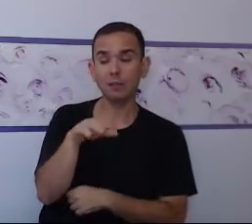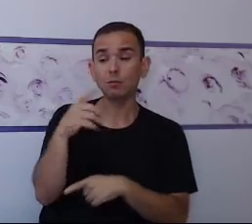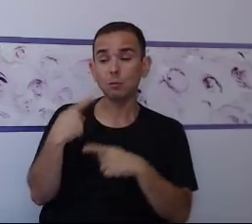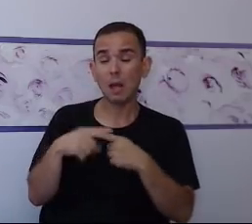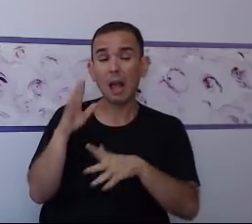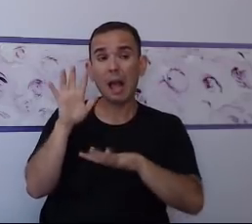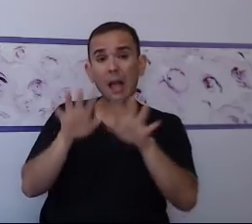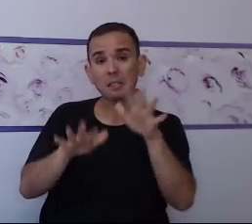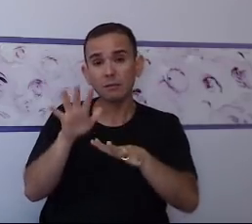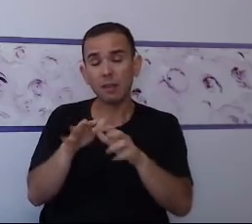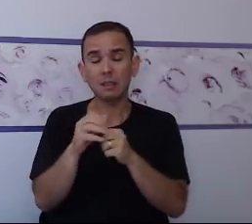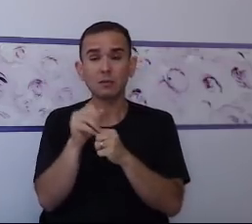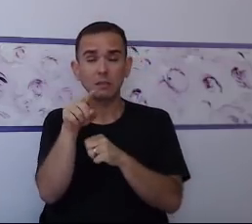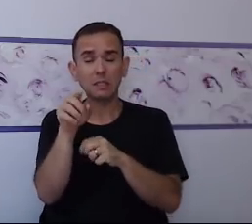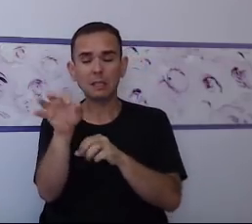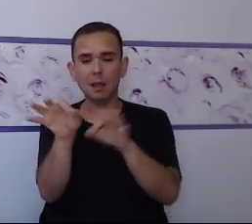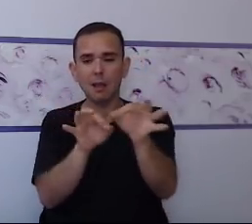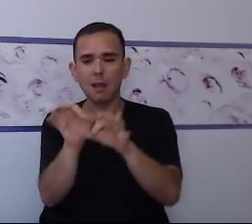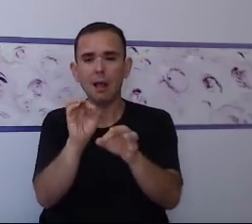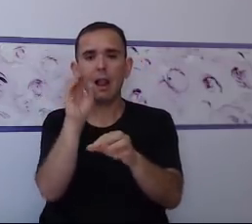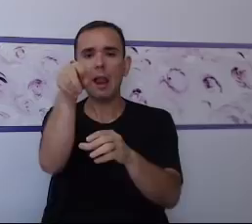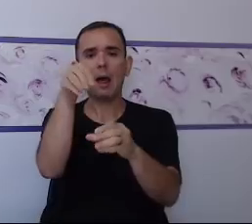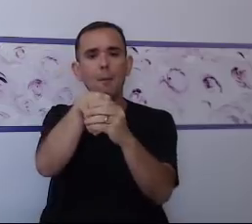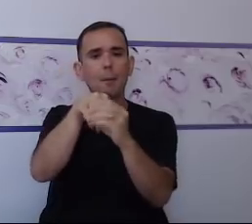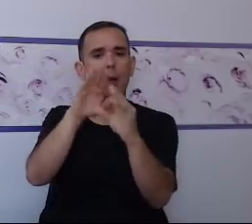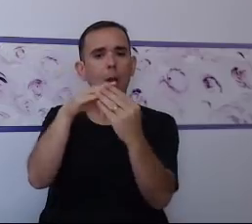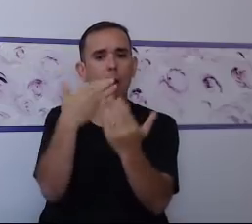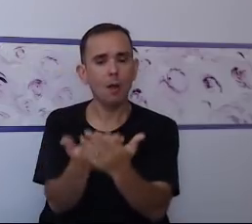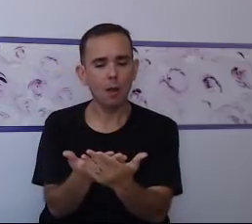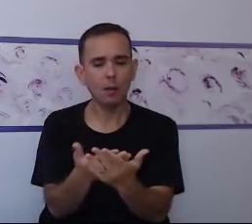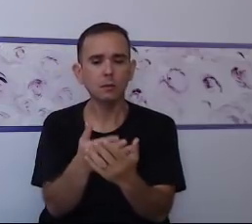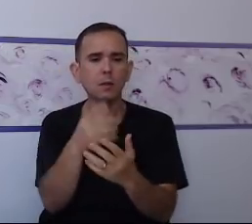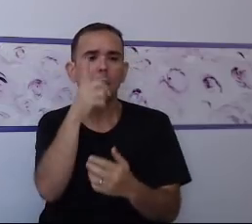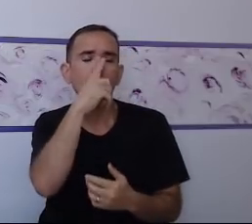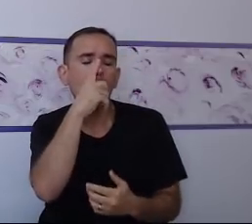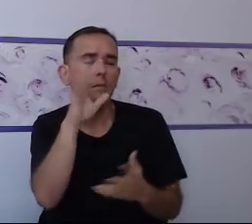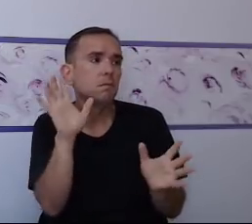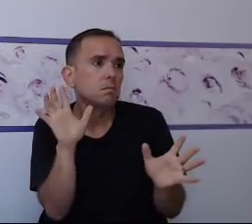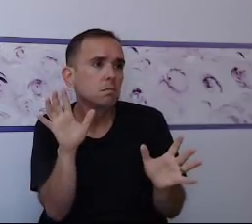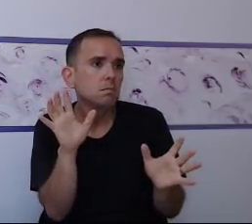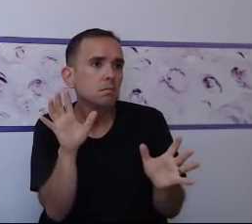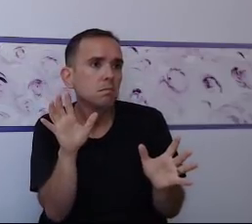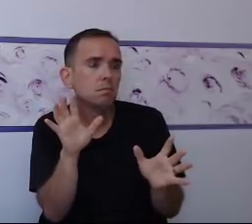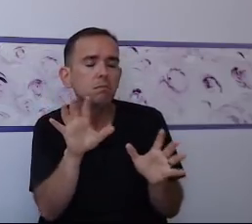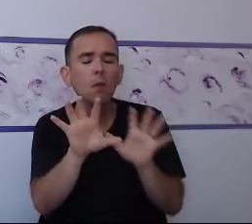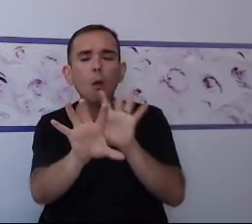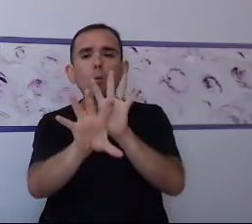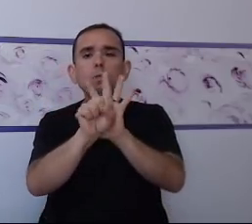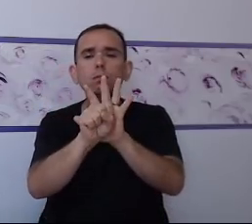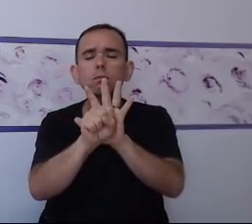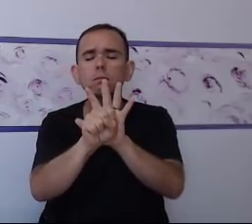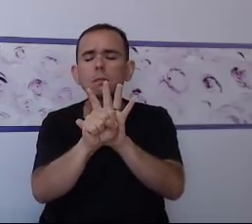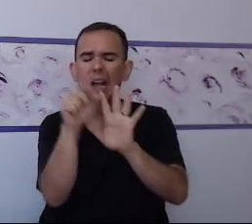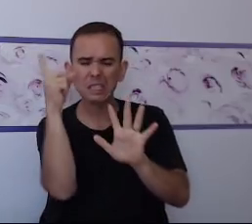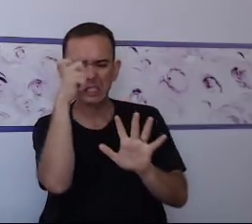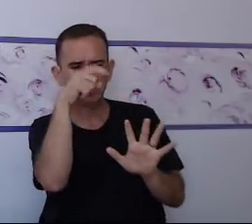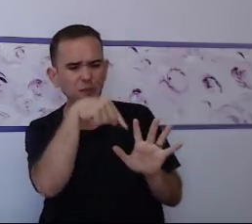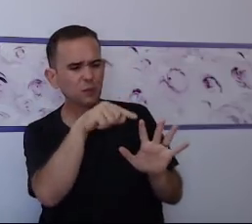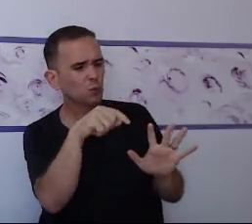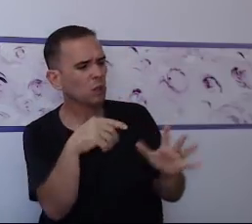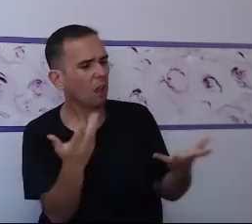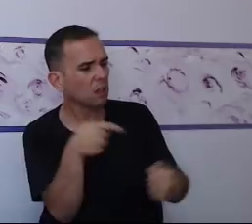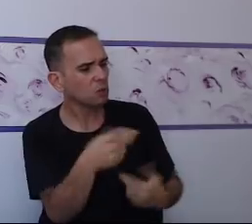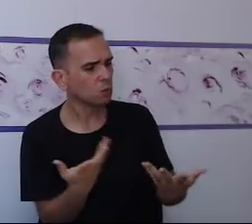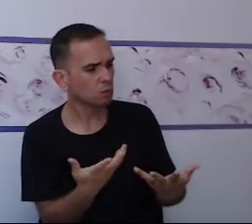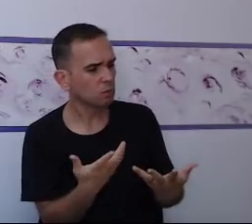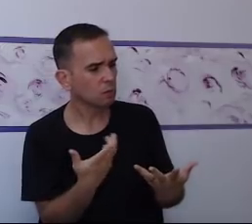vezes você trabalhar lá na PECs uma figura de mãe abstrata, para o nosso aluno é difícil para ele a compreensão, que aquela figura de